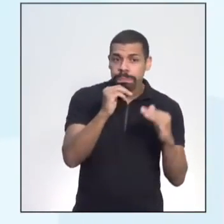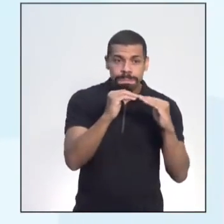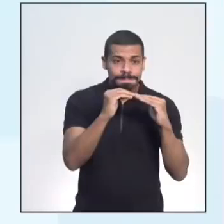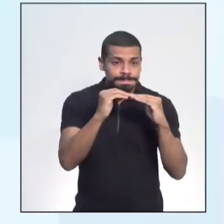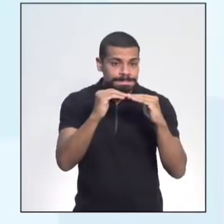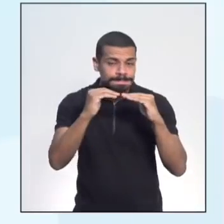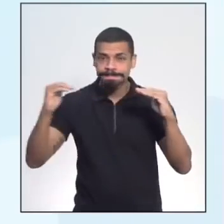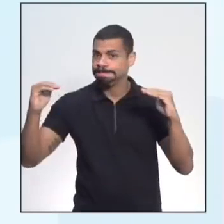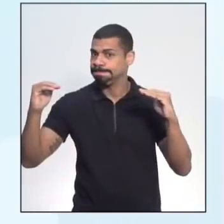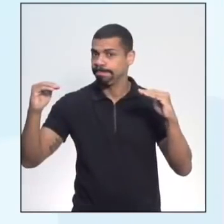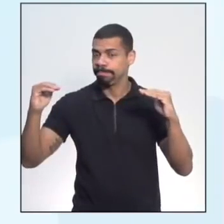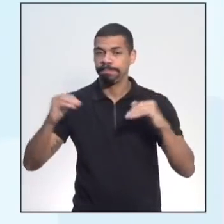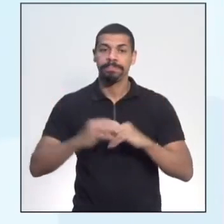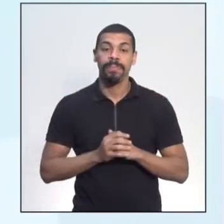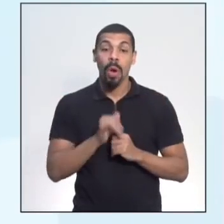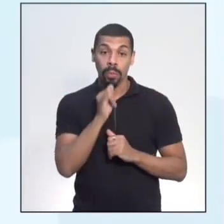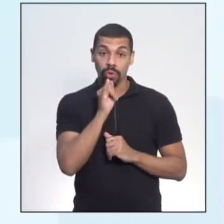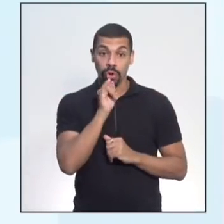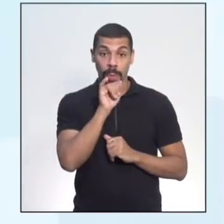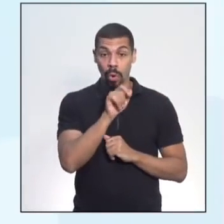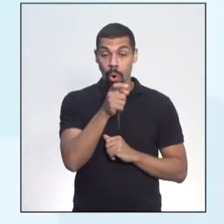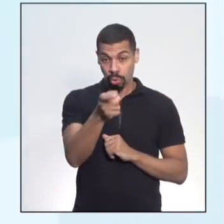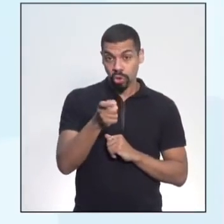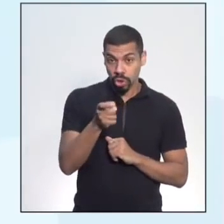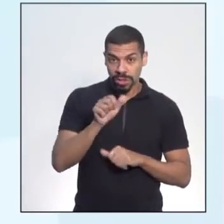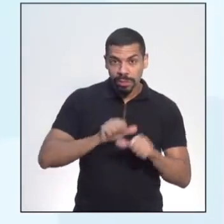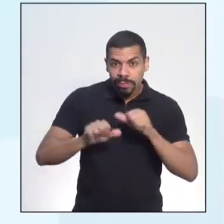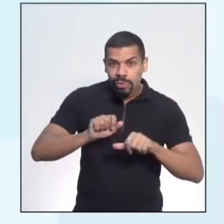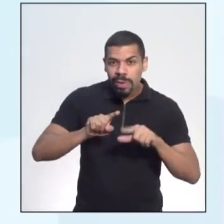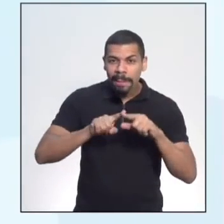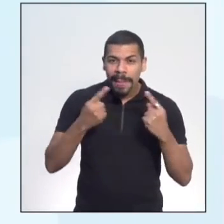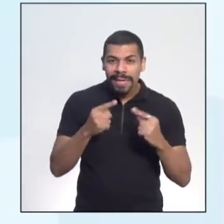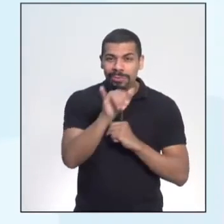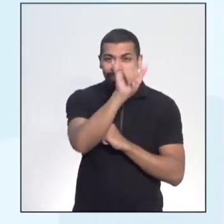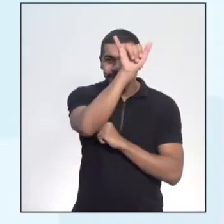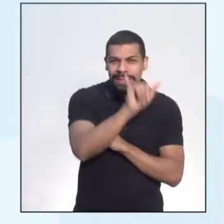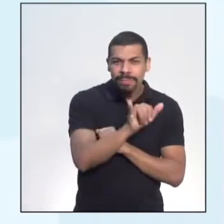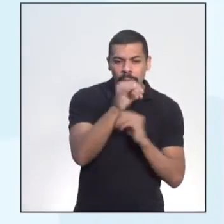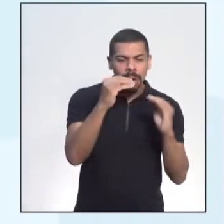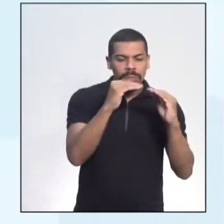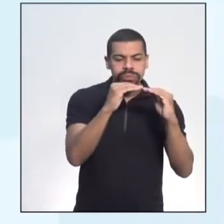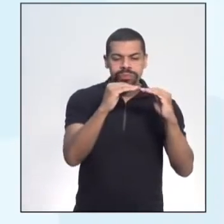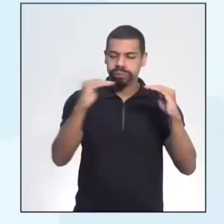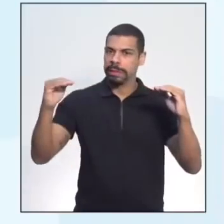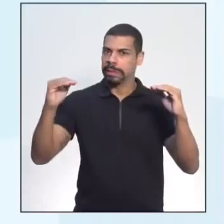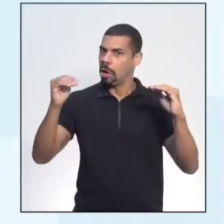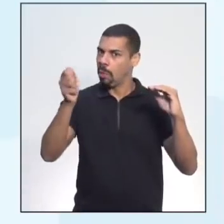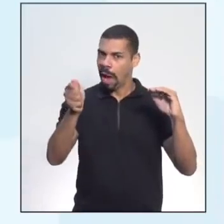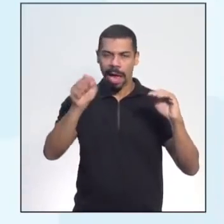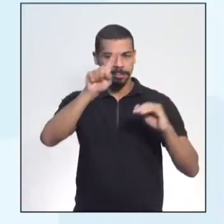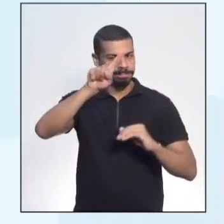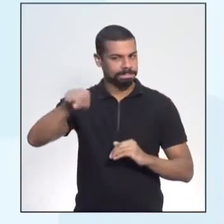muda. Então, você muda o valor do x, mas o y é sempre o mesmo. Então, não serve, não é esse,